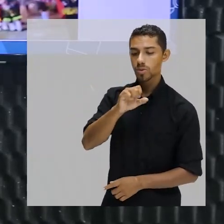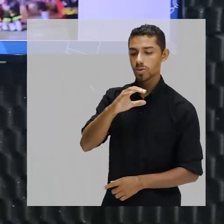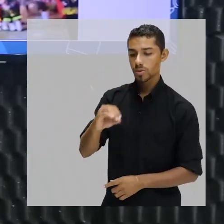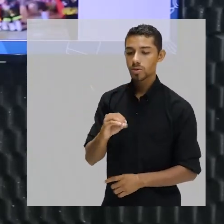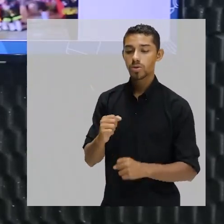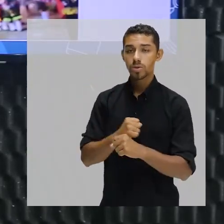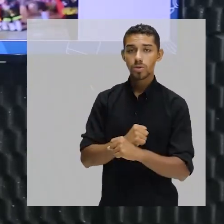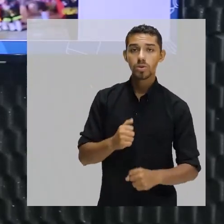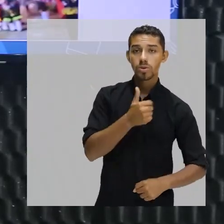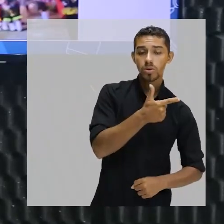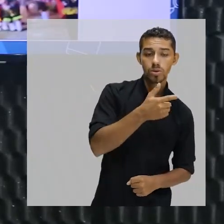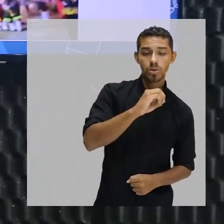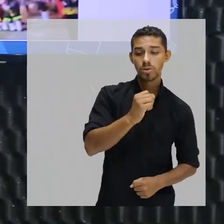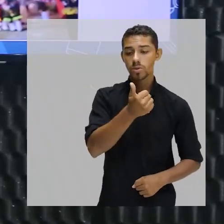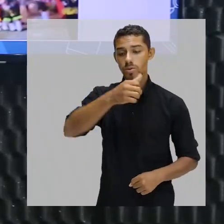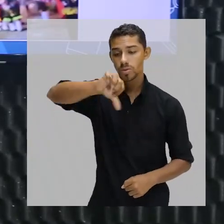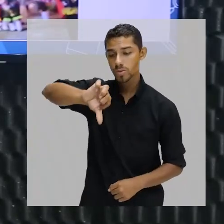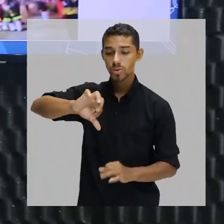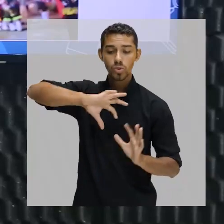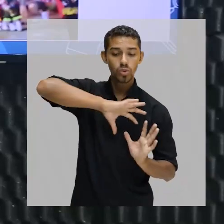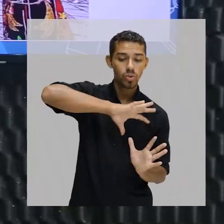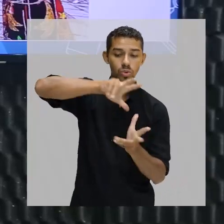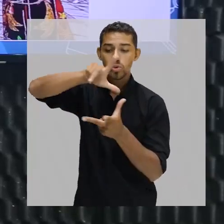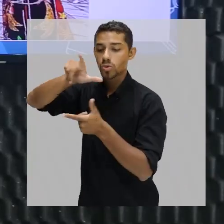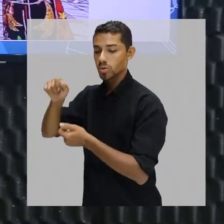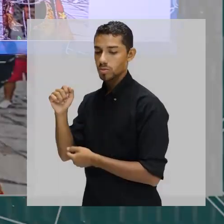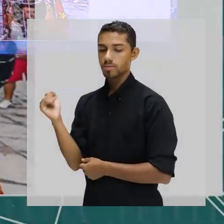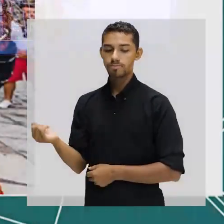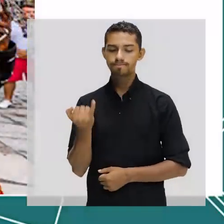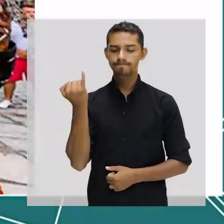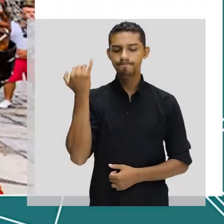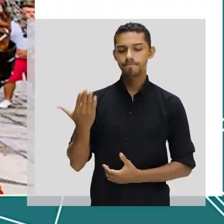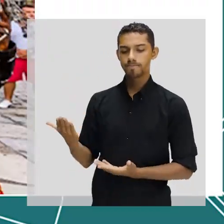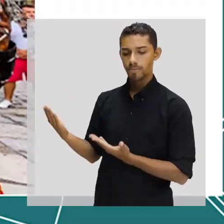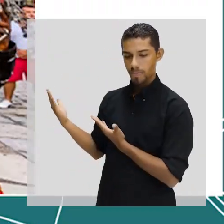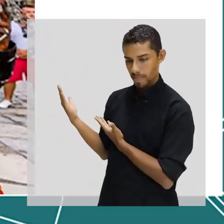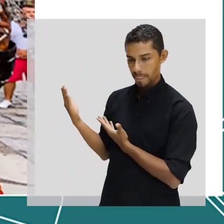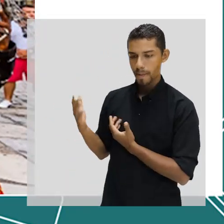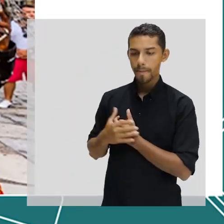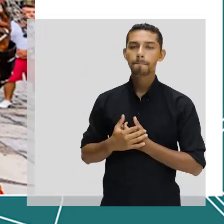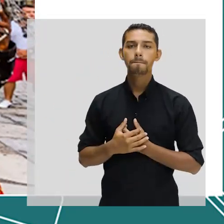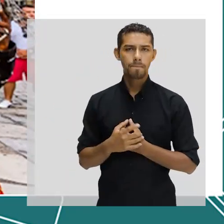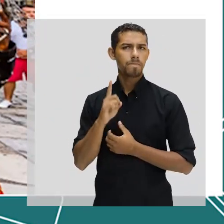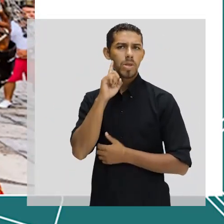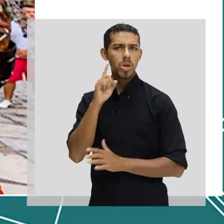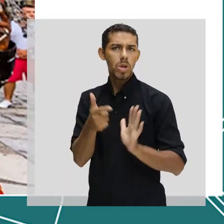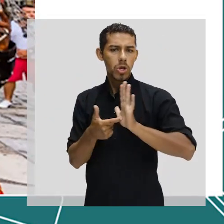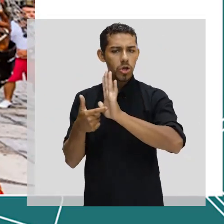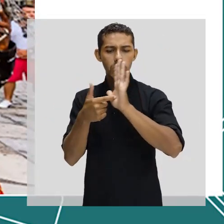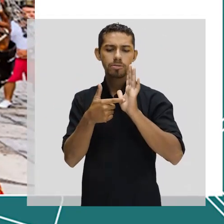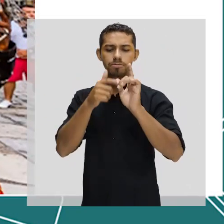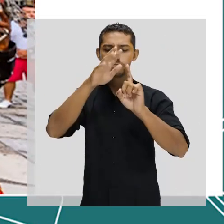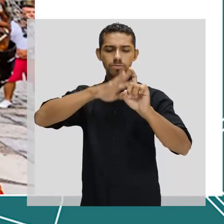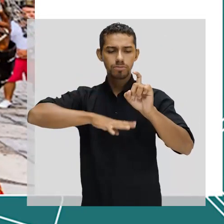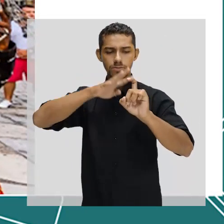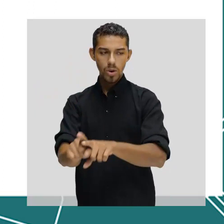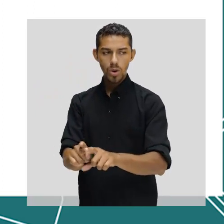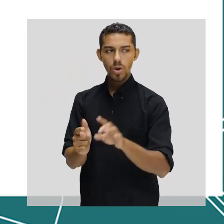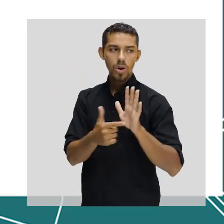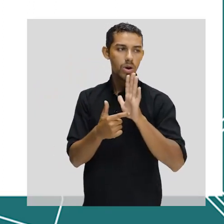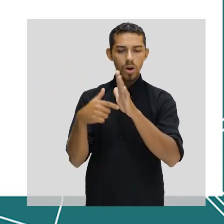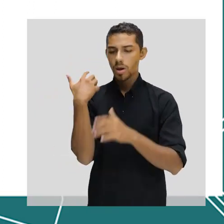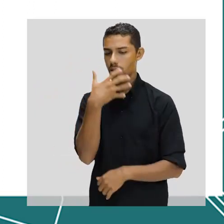Aqui no Maranhão, eu tenho orgulho de dizer, né, eu sempre falo sobre isso nas minhas aulas, que o Meu Boi foi declarado, desculpa aí, gente, patrimônio imaterial